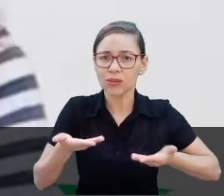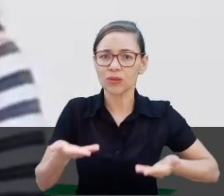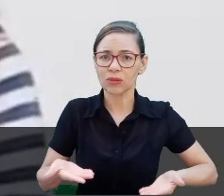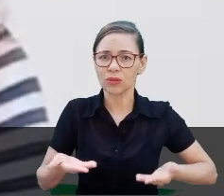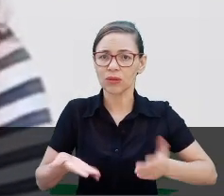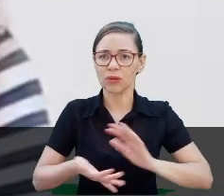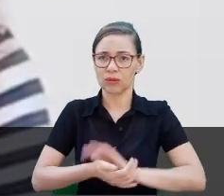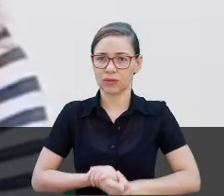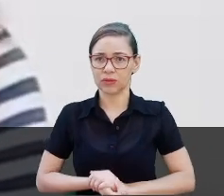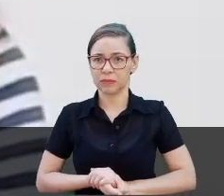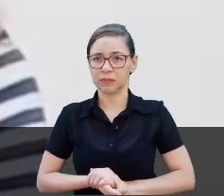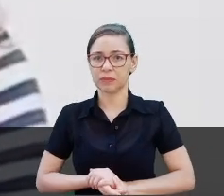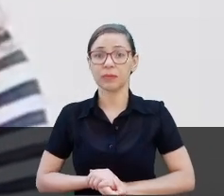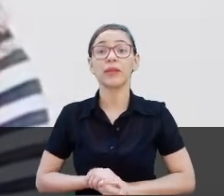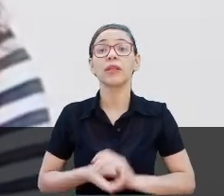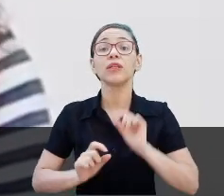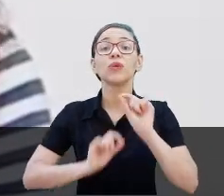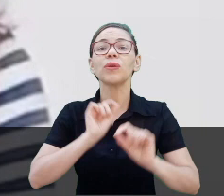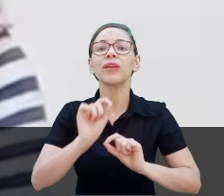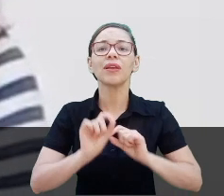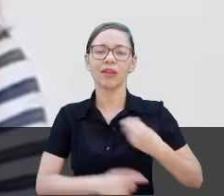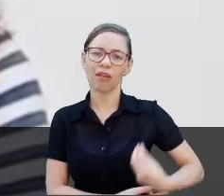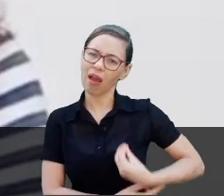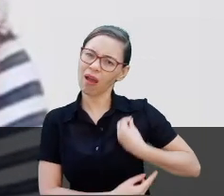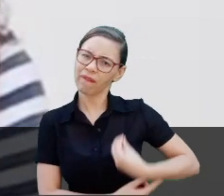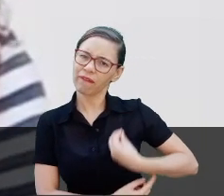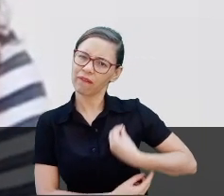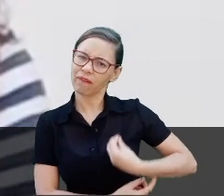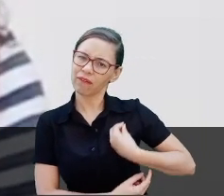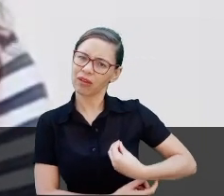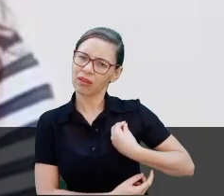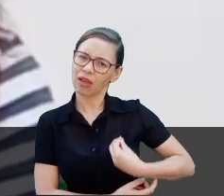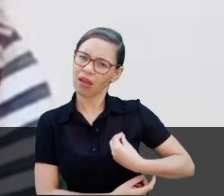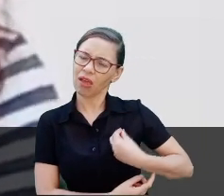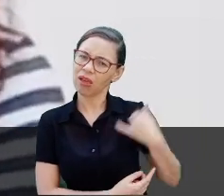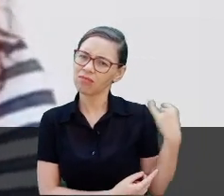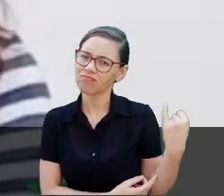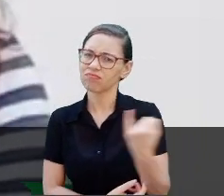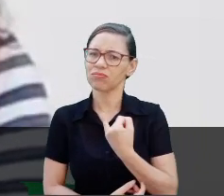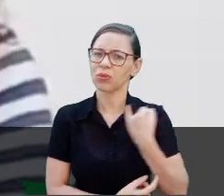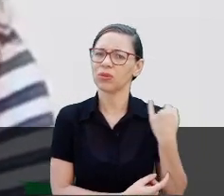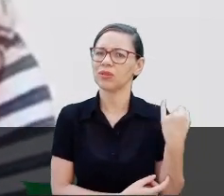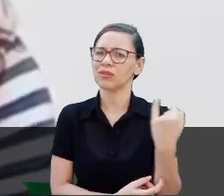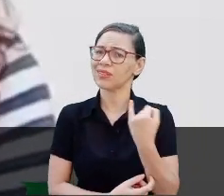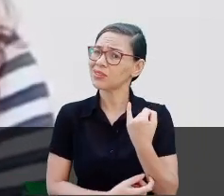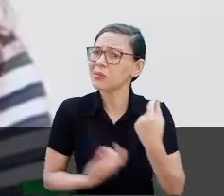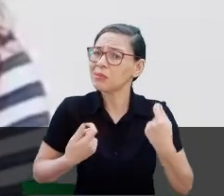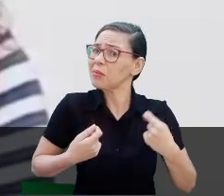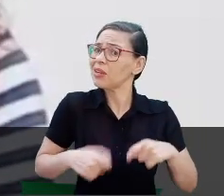se implica radicalmente com formas de vida mais possíveis, com formas de vida que consigam se saltar das